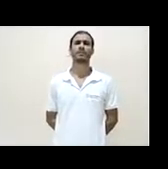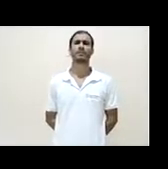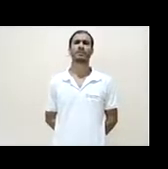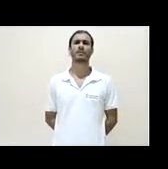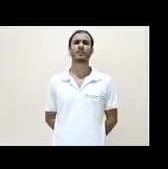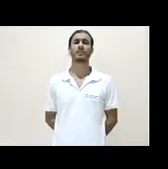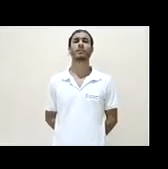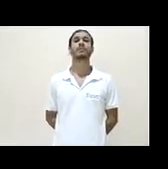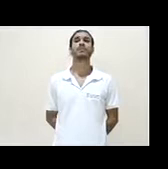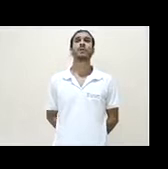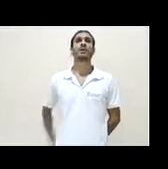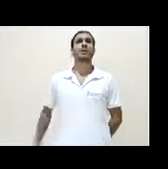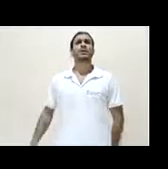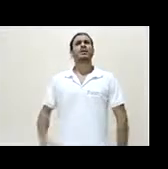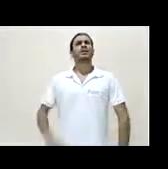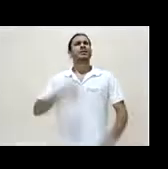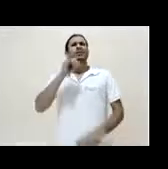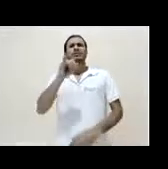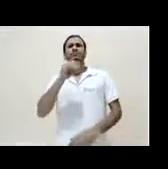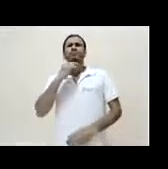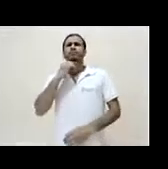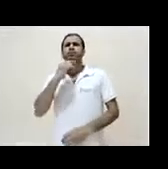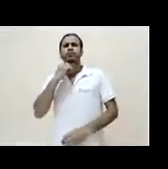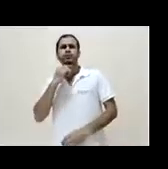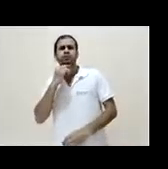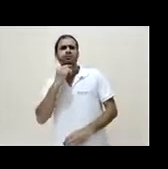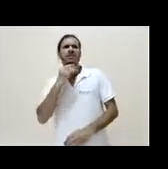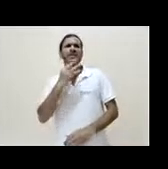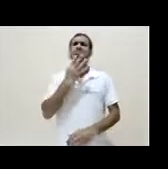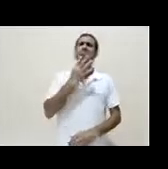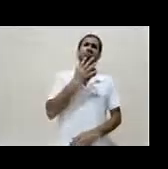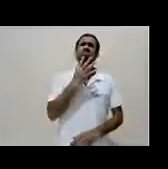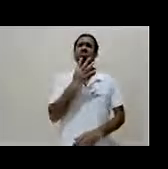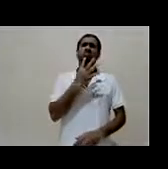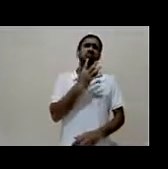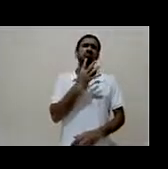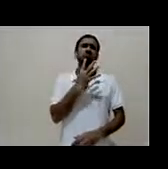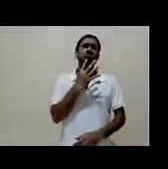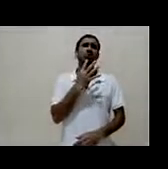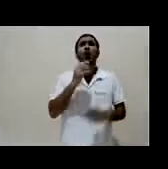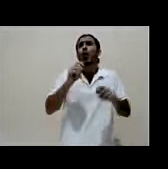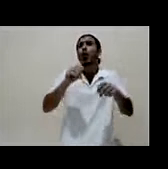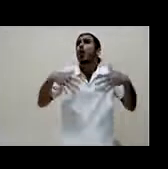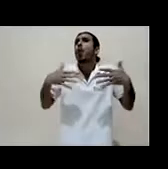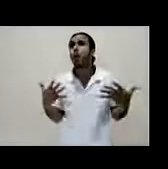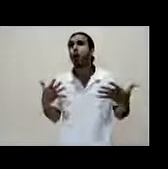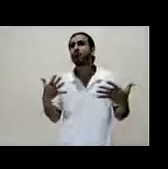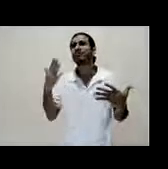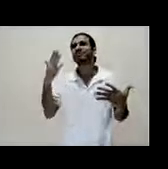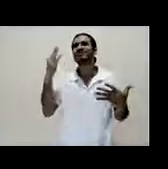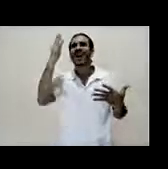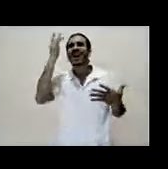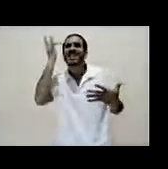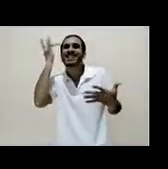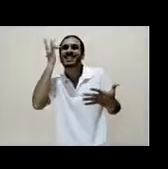não conhece, como que você vai, então, agir? E aí ele traz um termo que, para quem é da área de